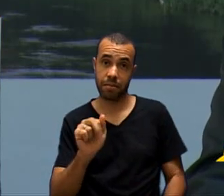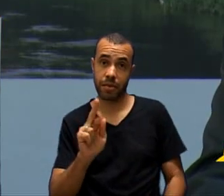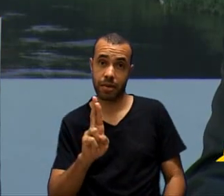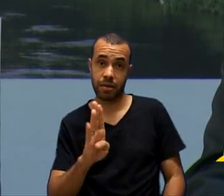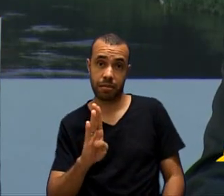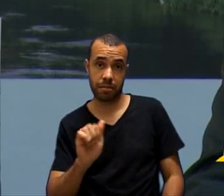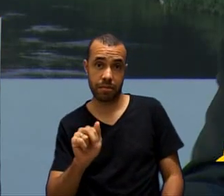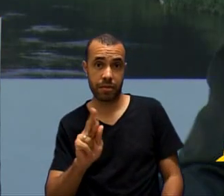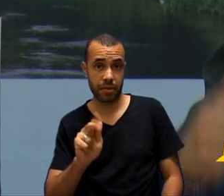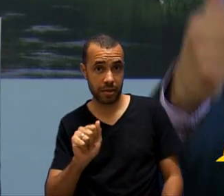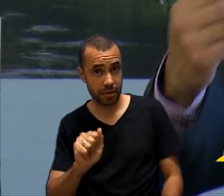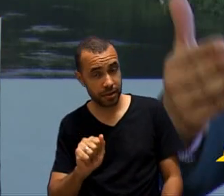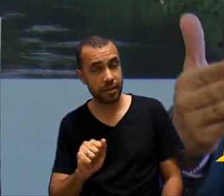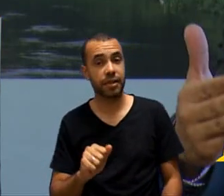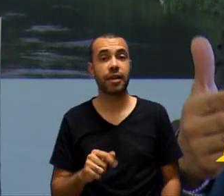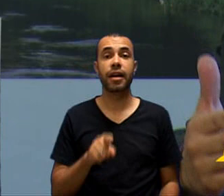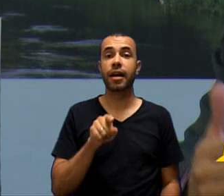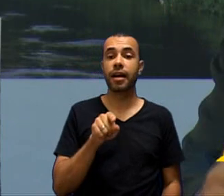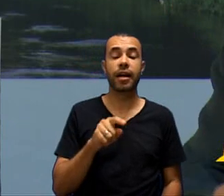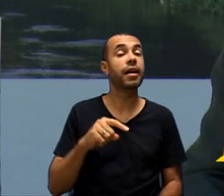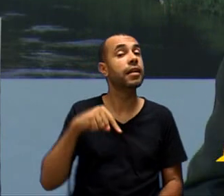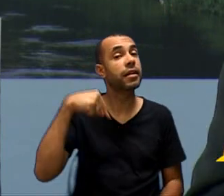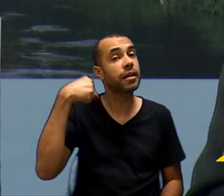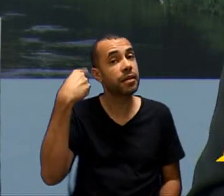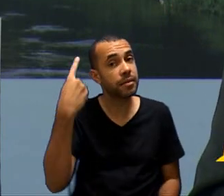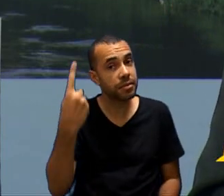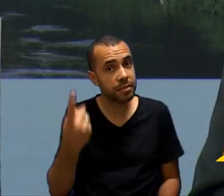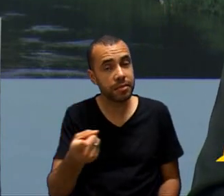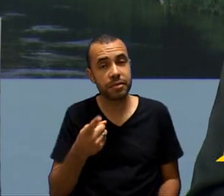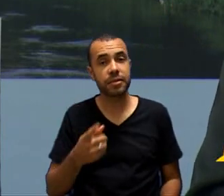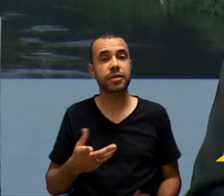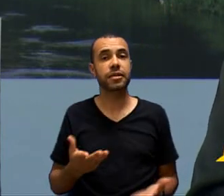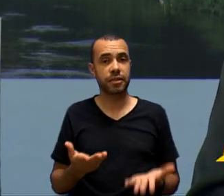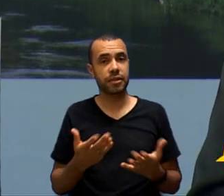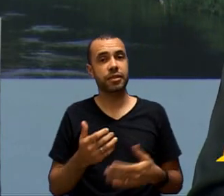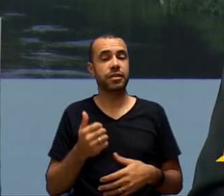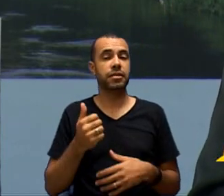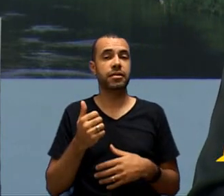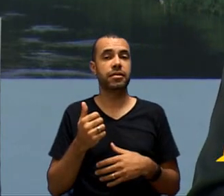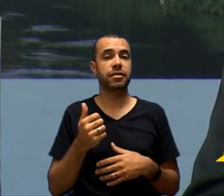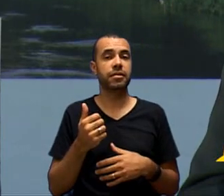e Arthur Teodoro. E, na sequência, nós teremos, então,